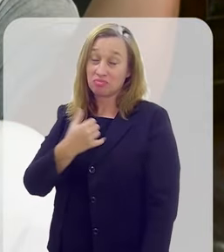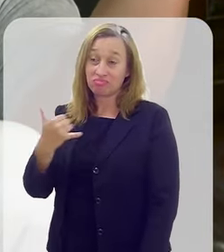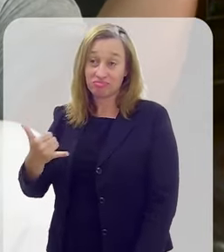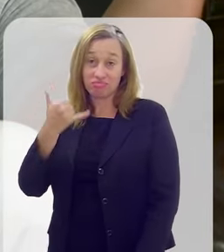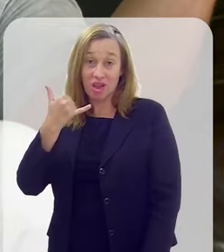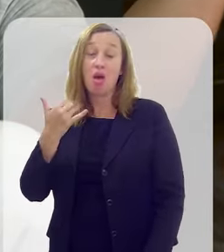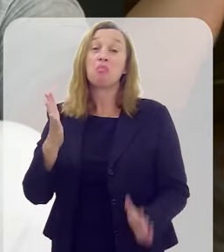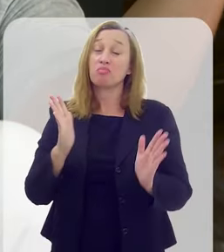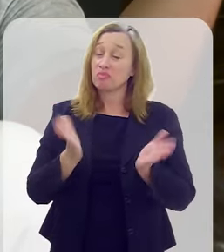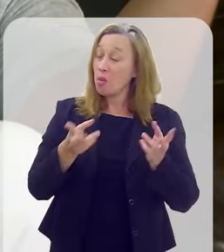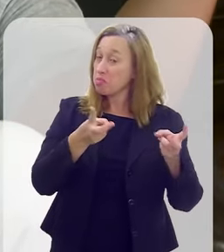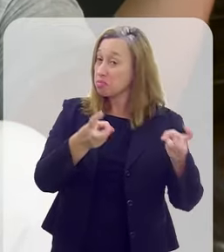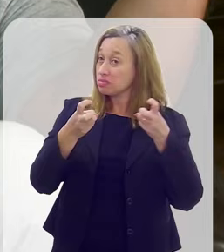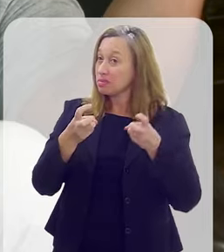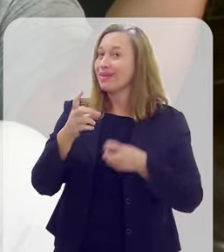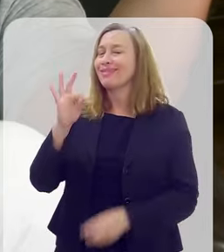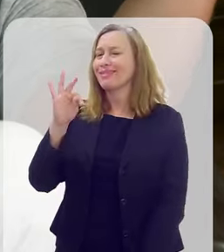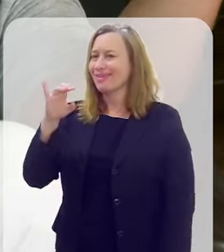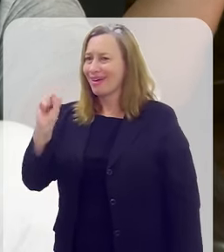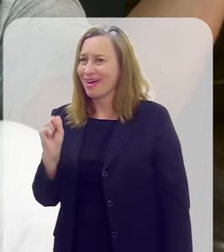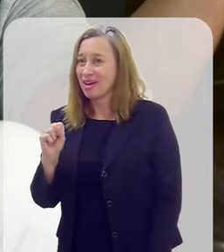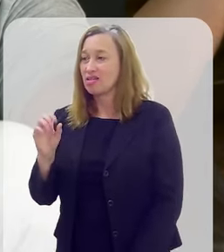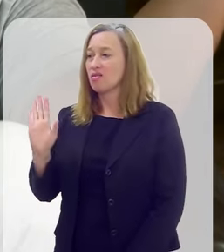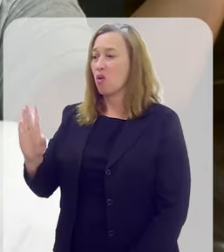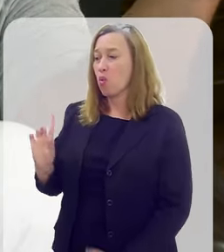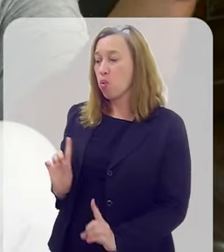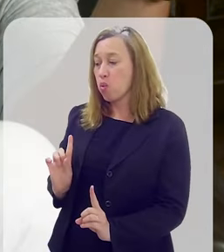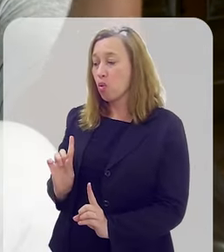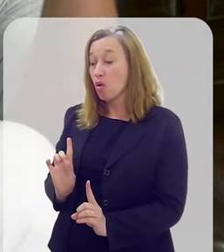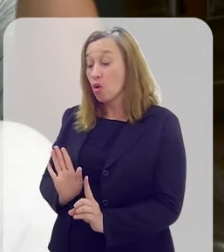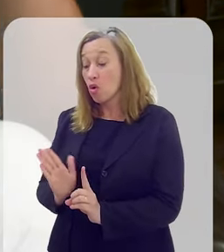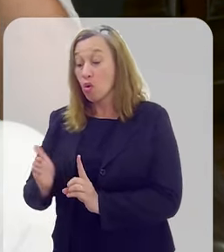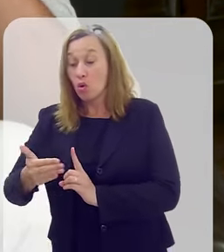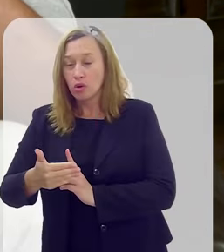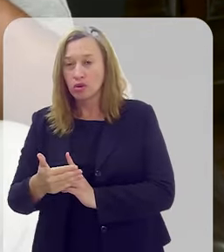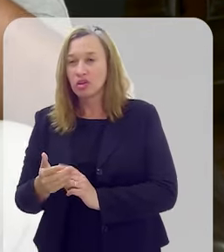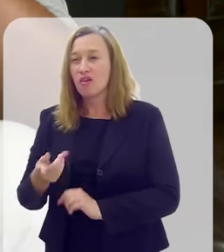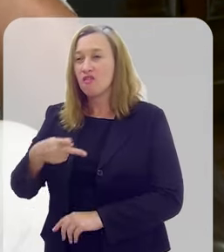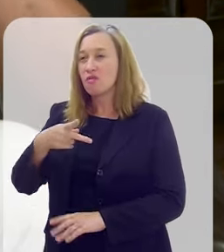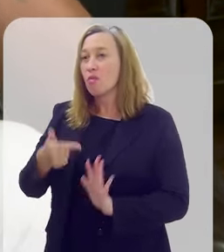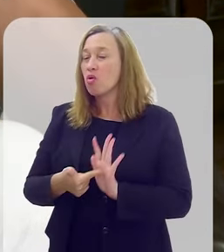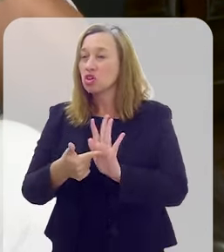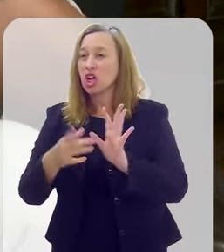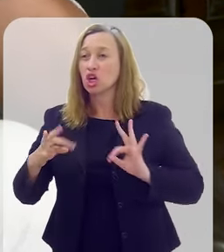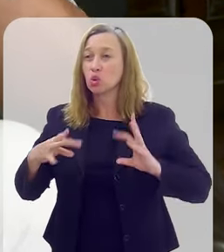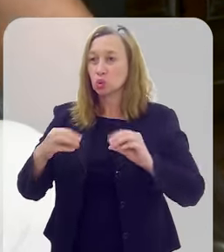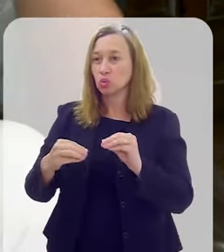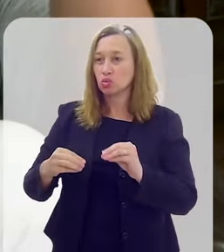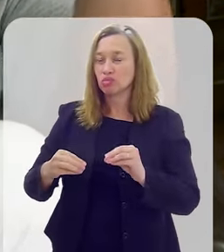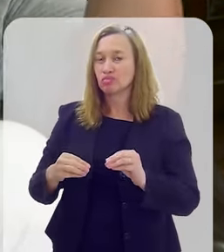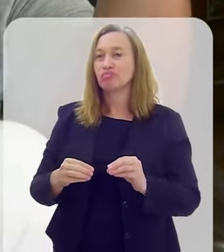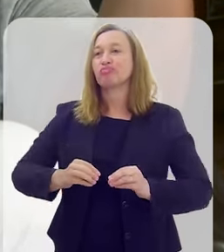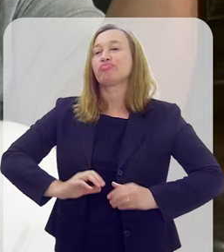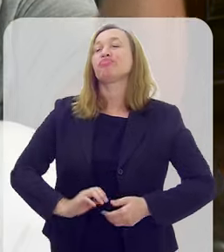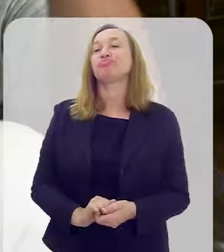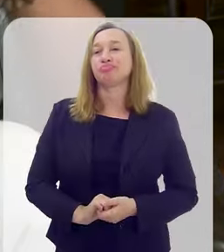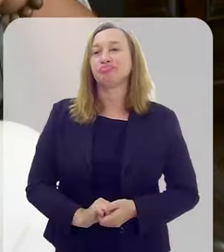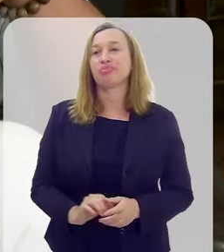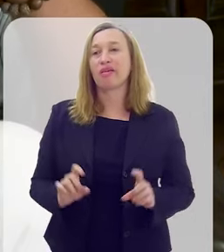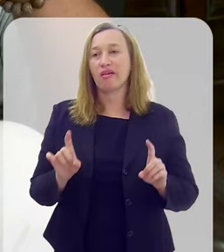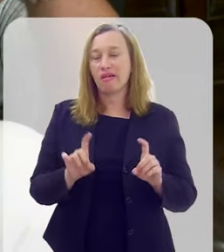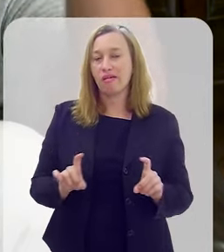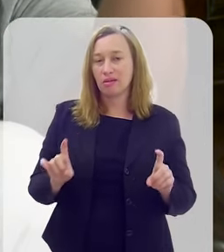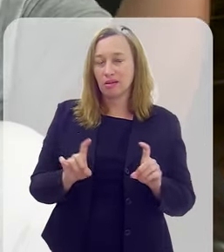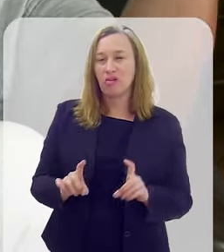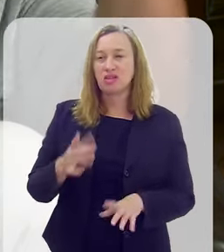de telefone porque eu já percebi que taisinha vinha lá por trás de beterraba e mostrar que aqui tudo é computadorizado